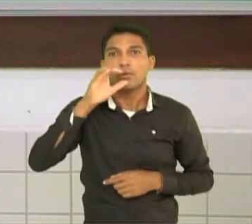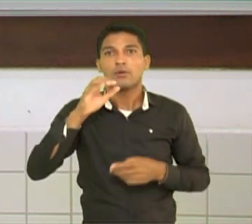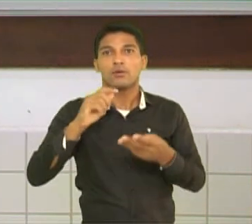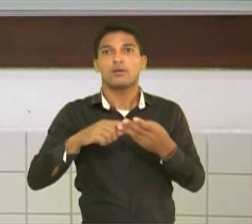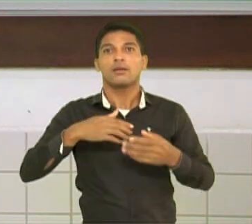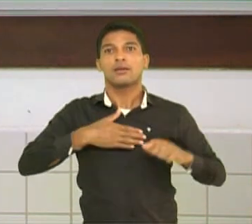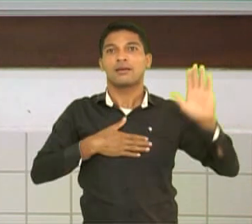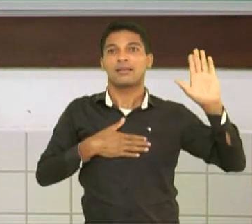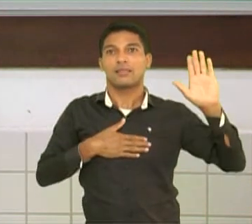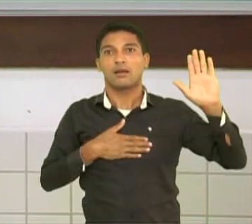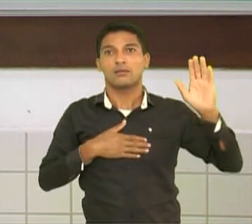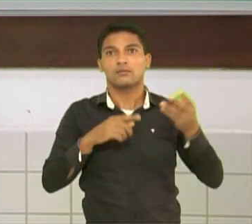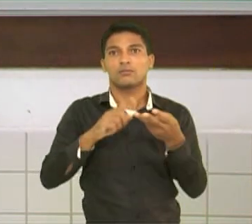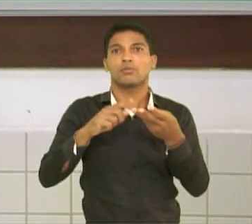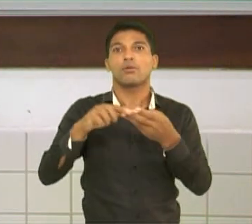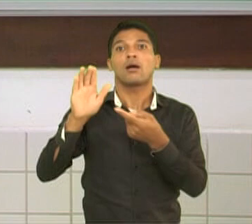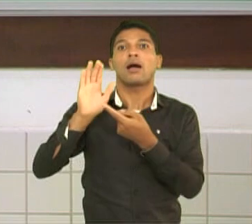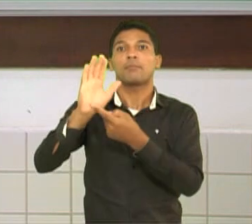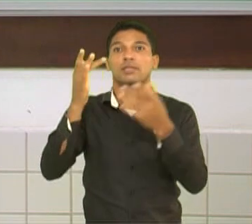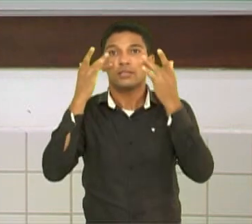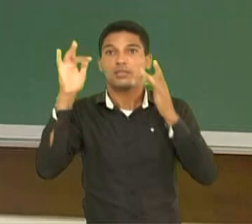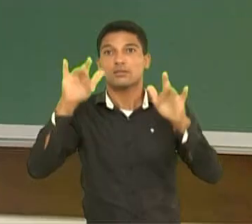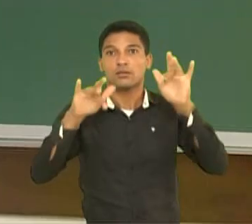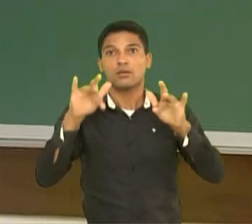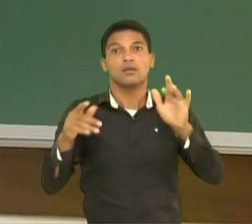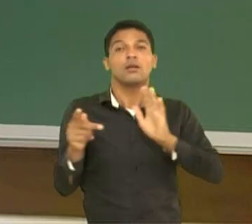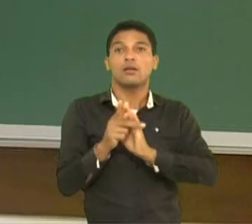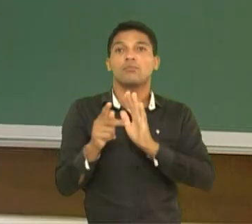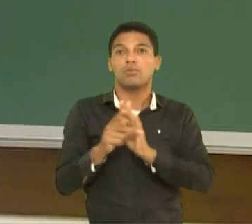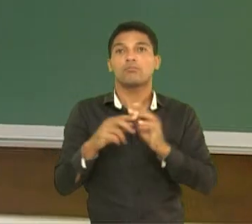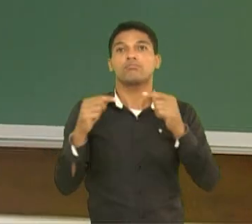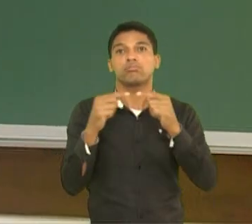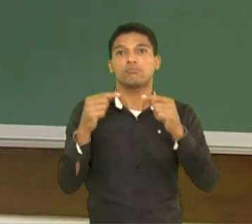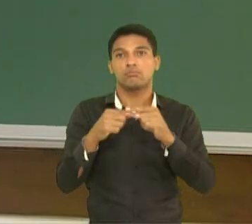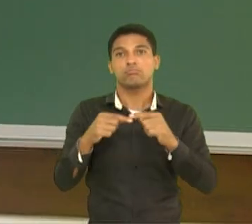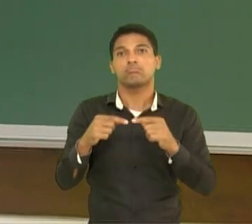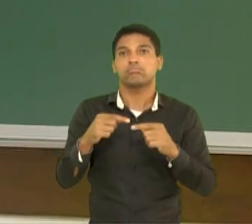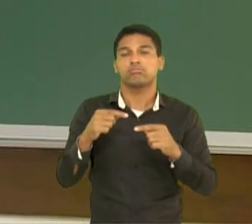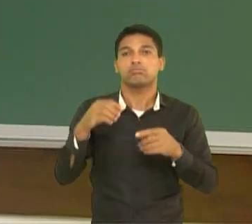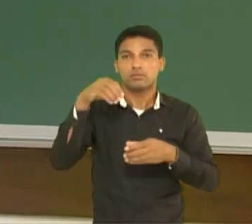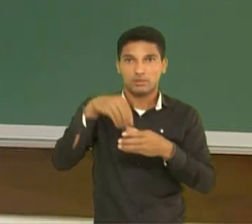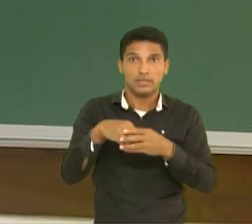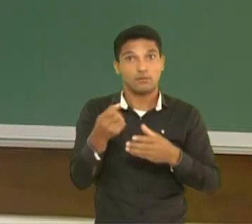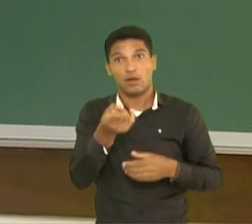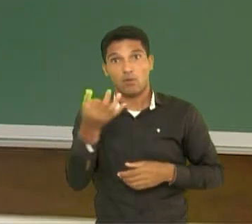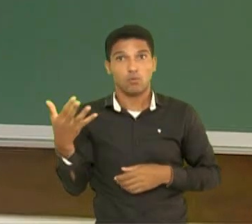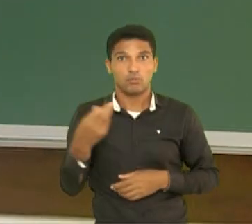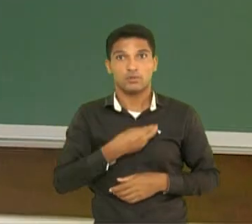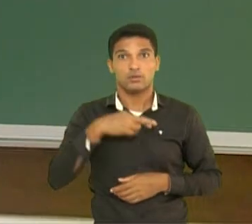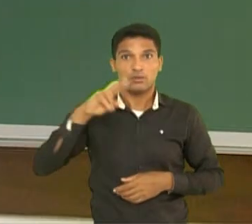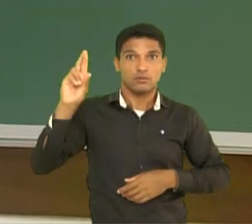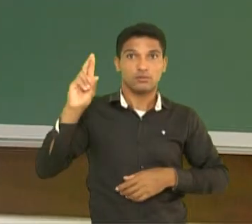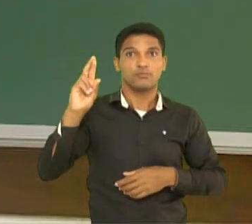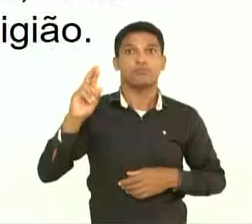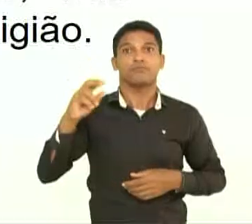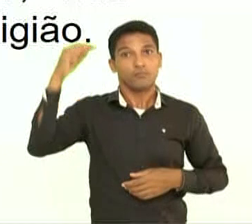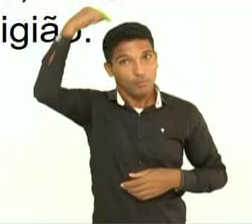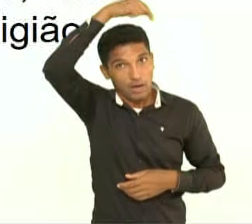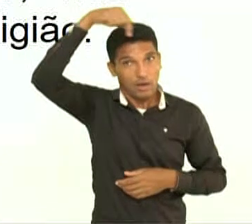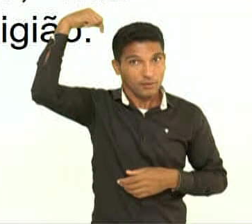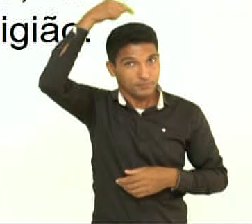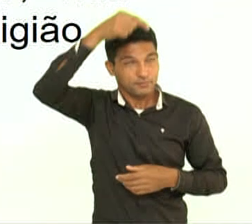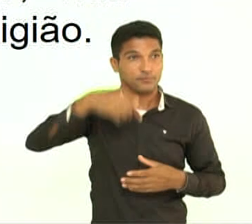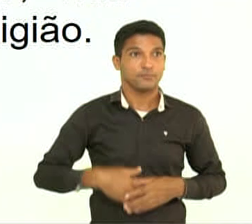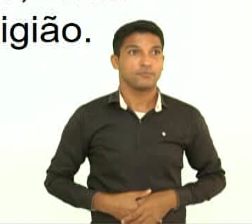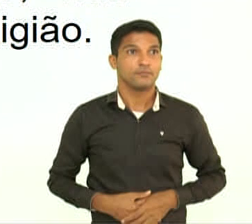a arte sagrada. Bem, as festas religiosas são sempre manifestações culturais, que mobilizam a comunidade como